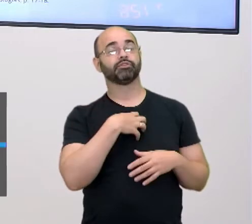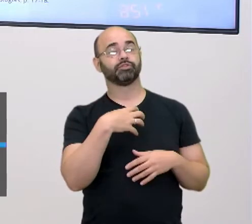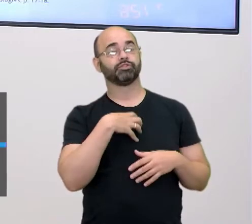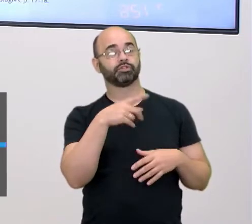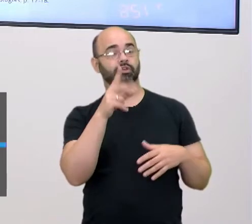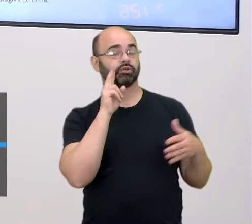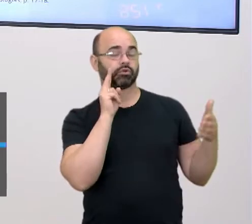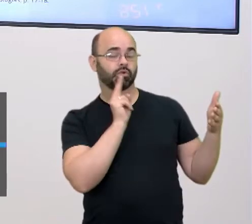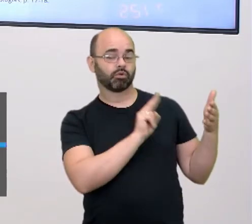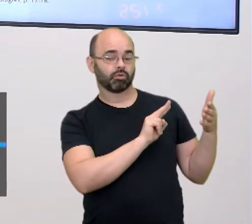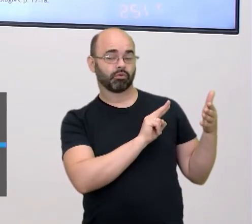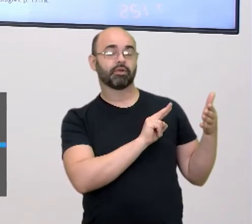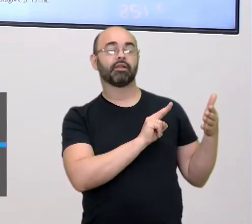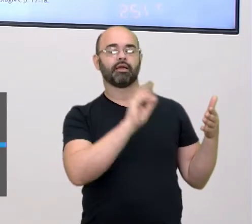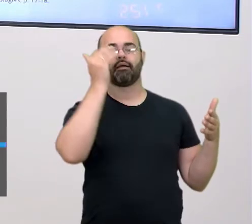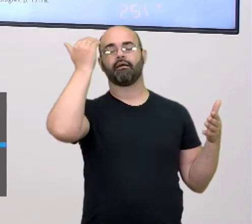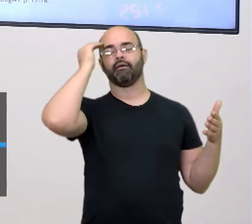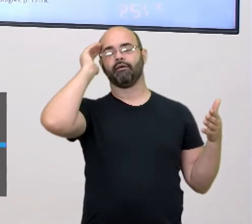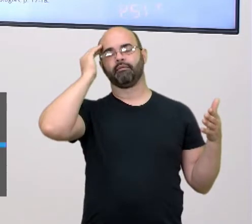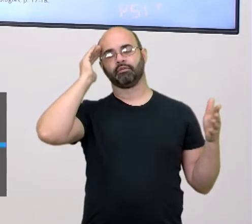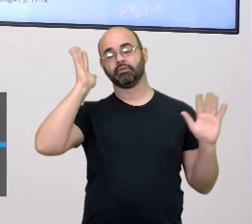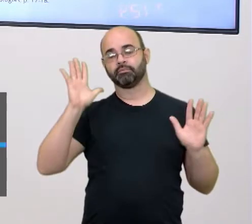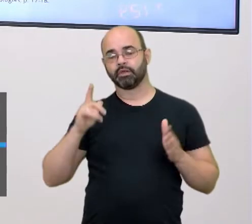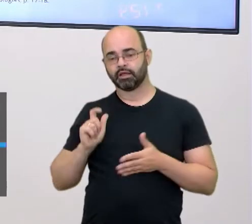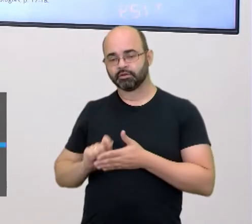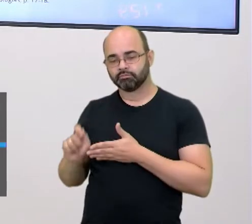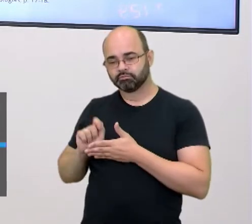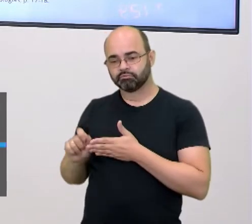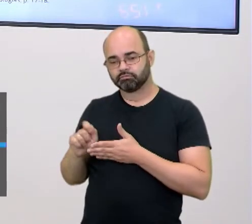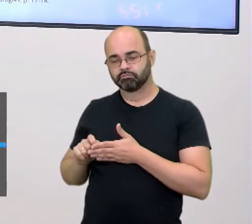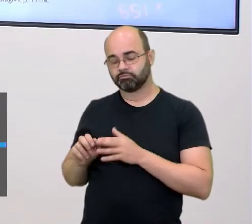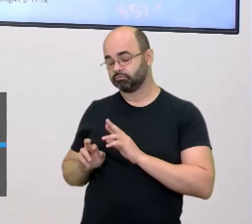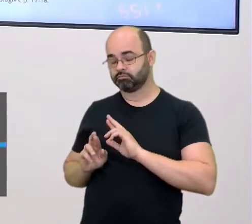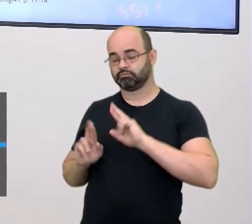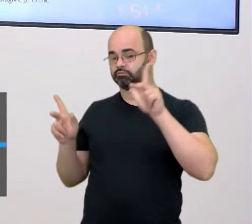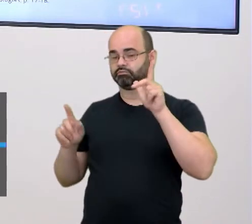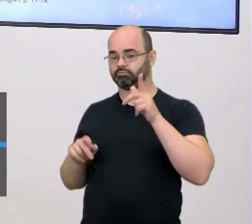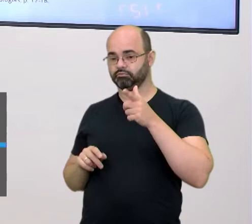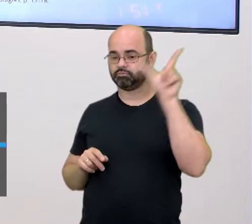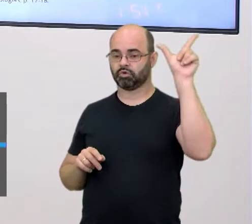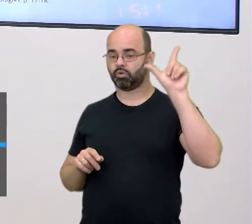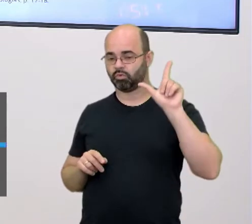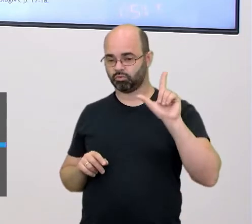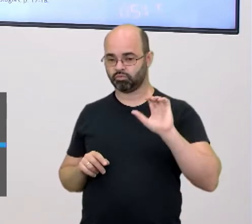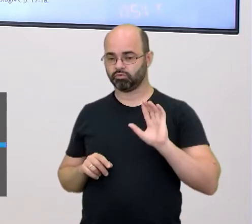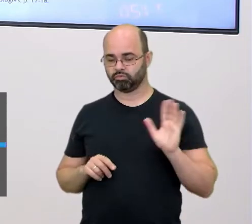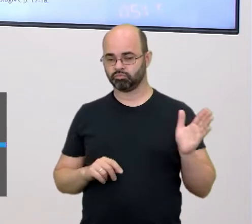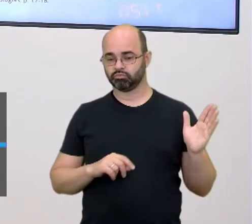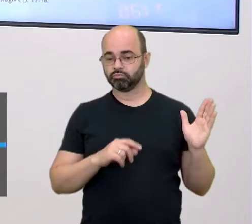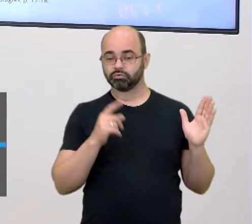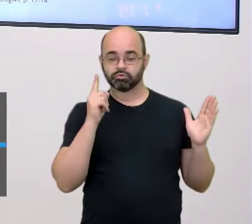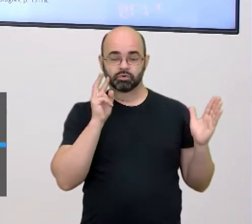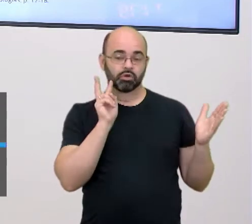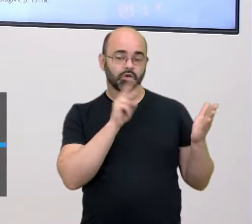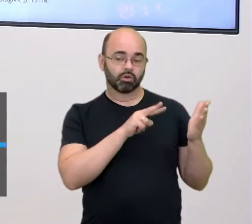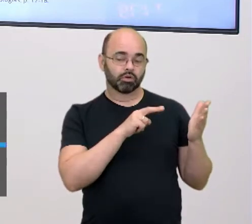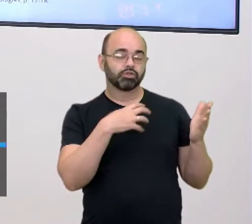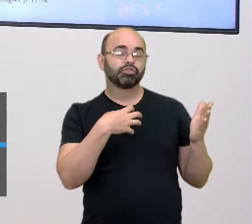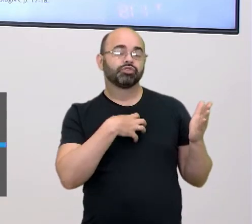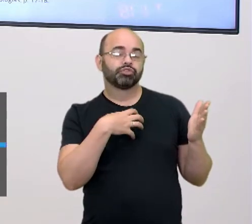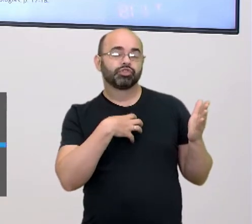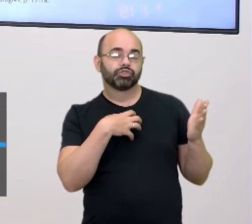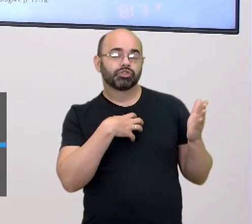pode construir esse processo aí, analisando naturalmente as pessoas que estão ao redor, as pessoas que fazem parte aí do